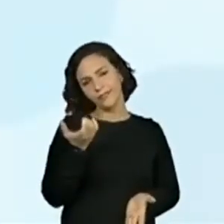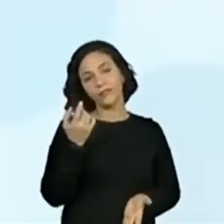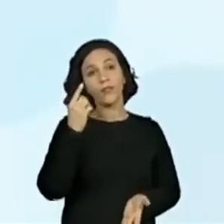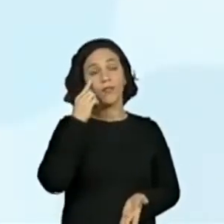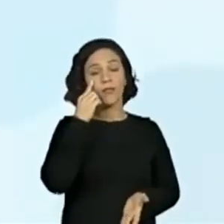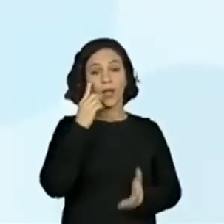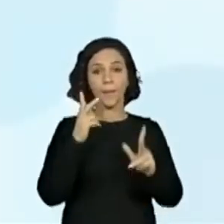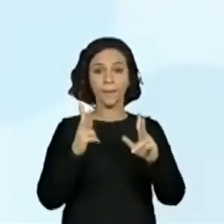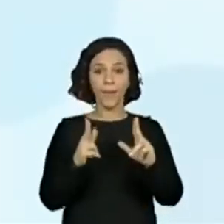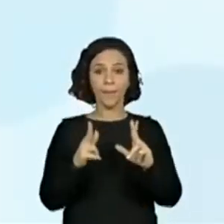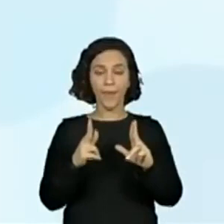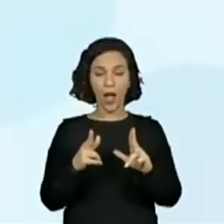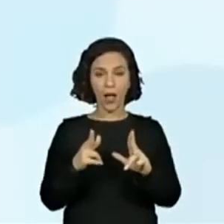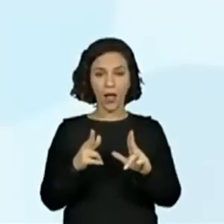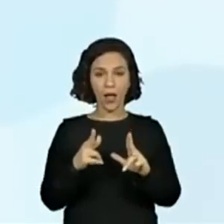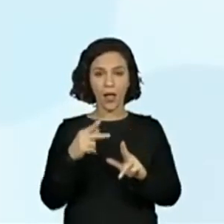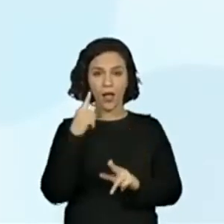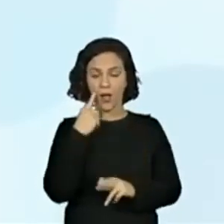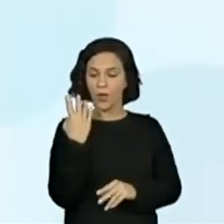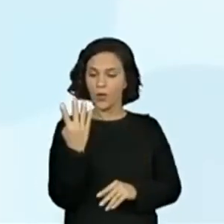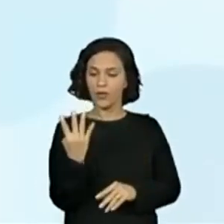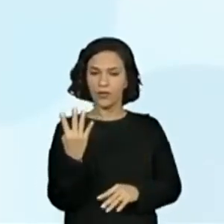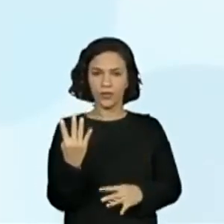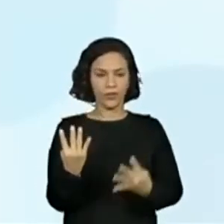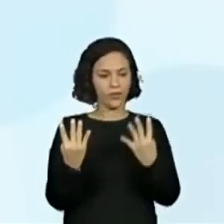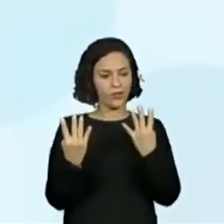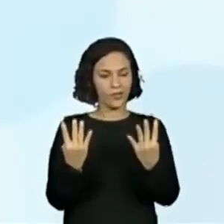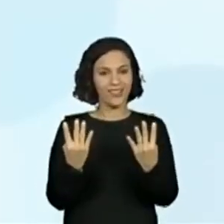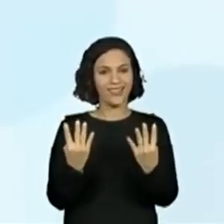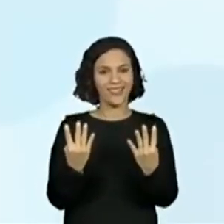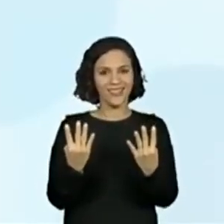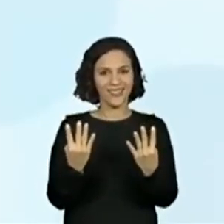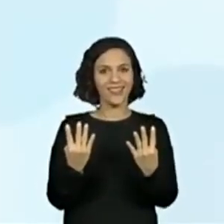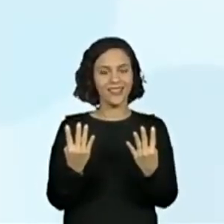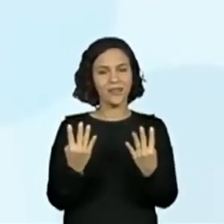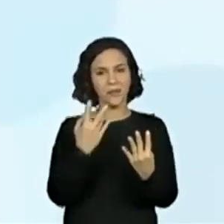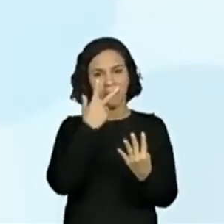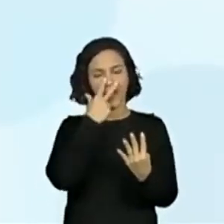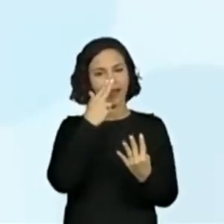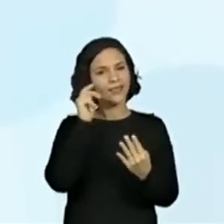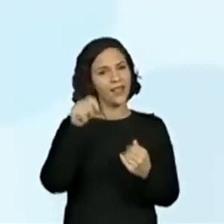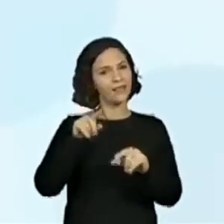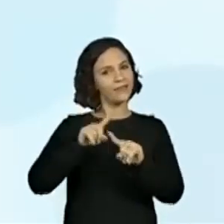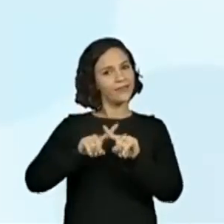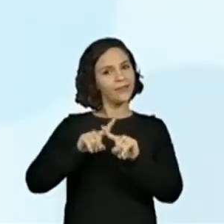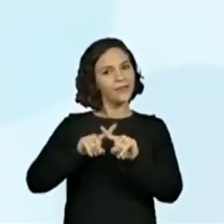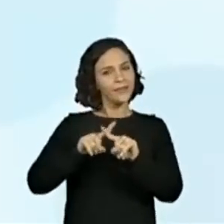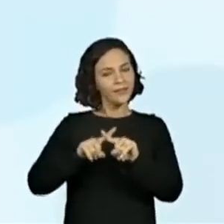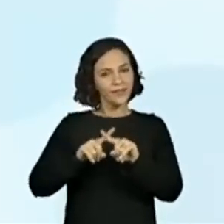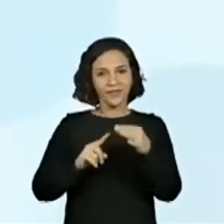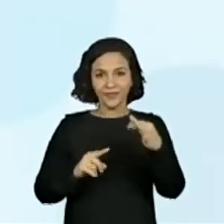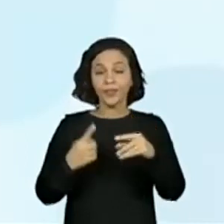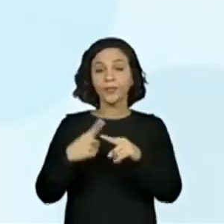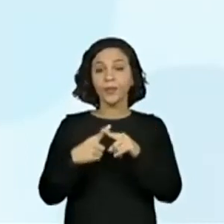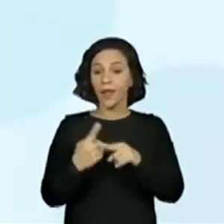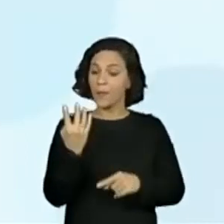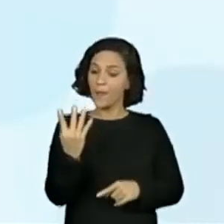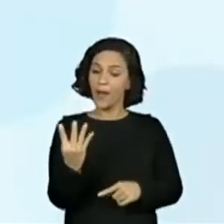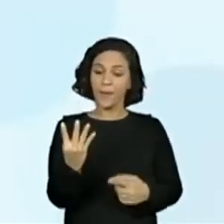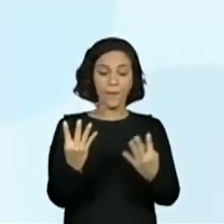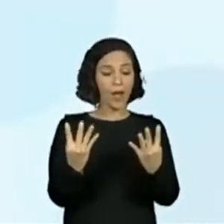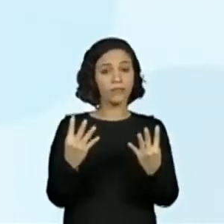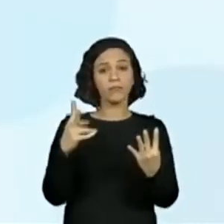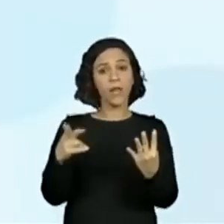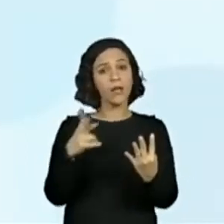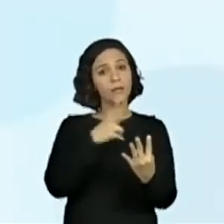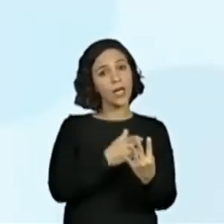duas parcelas iguais. Vocês se lembram da até aquele ar de multiplicar, não é? Sim. Porque é a soma de duas parcelas